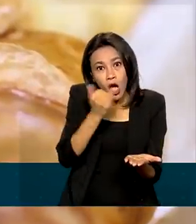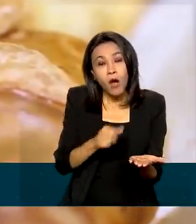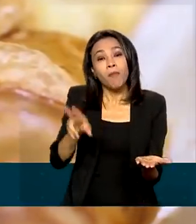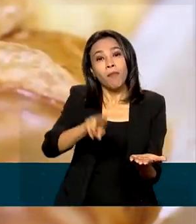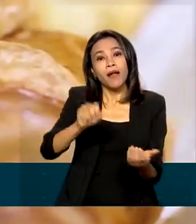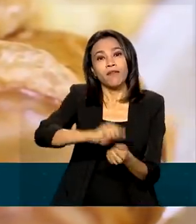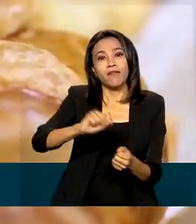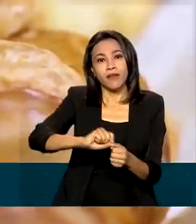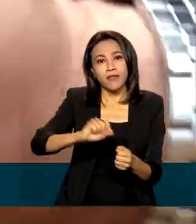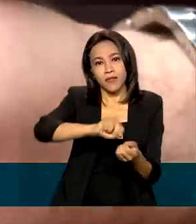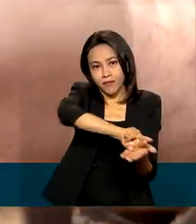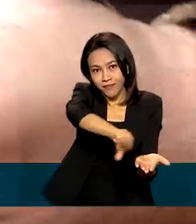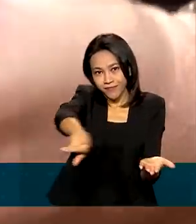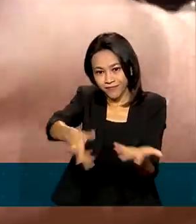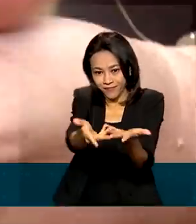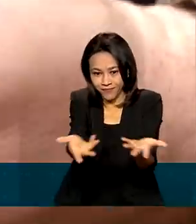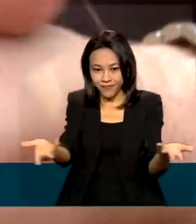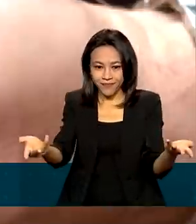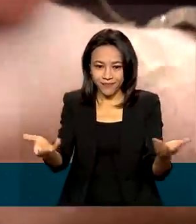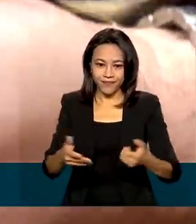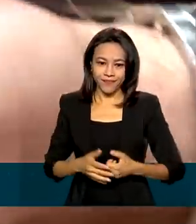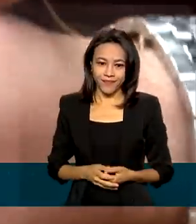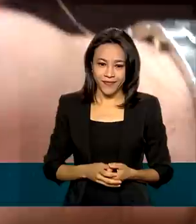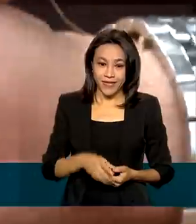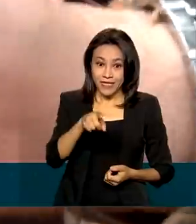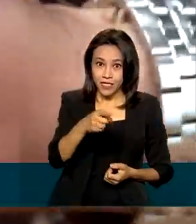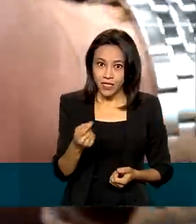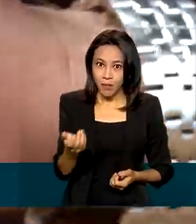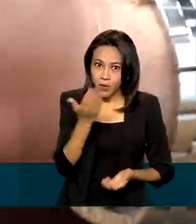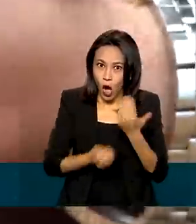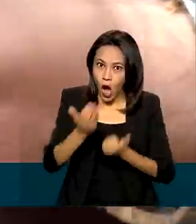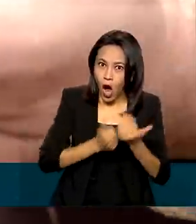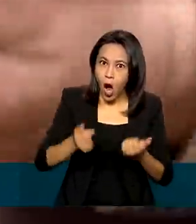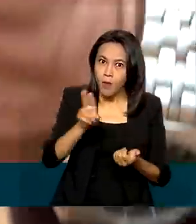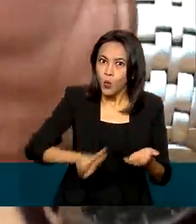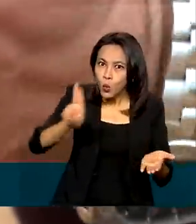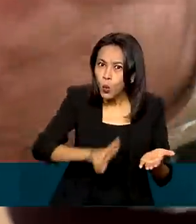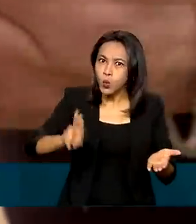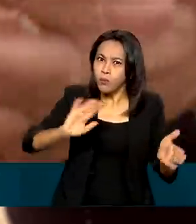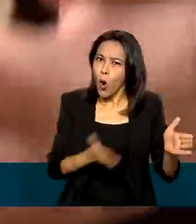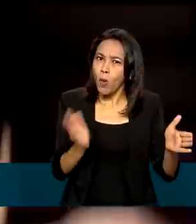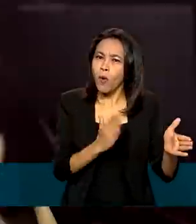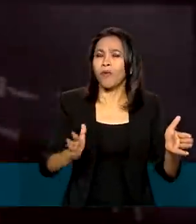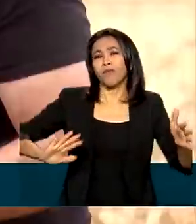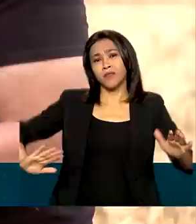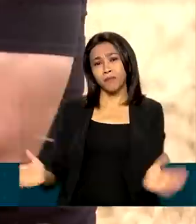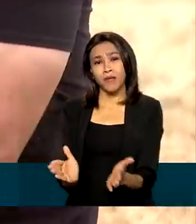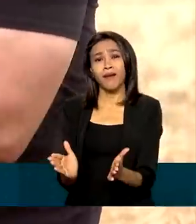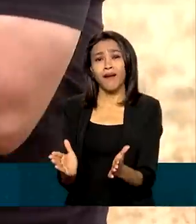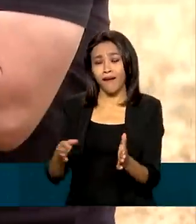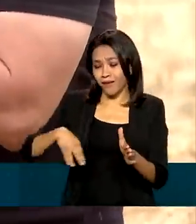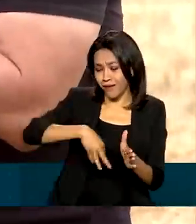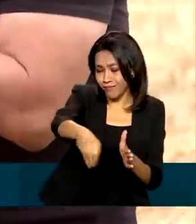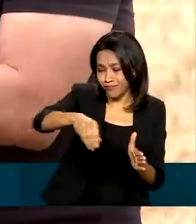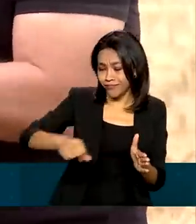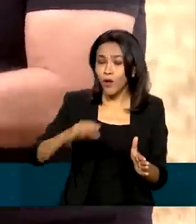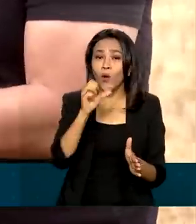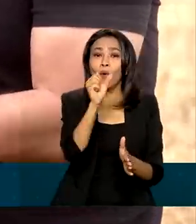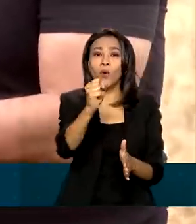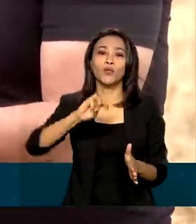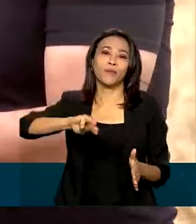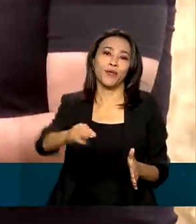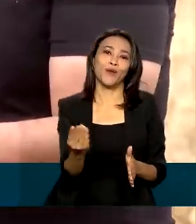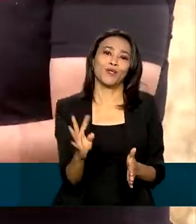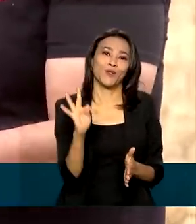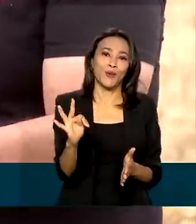produtos alimentícios se o consumo é grande a produção é pequena só chega a 8 milhões